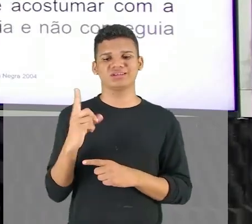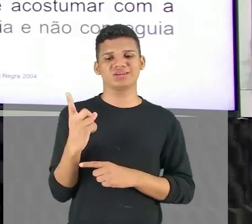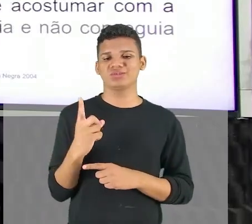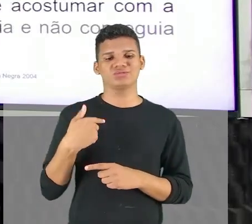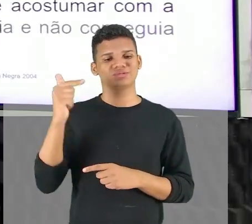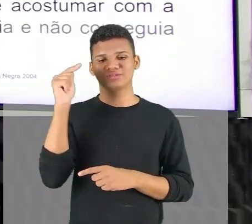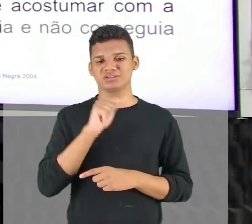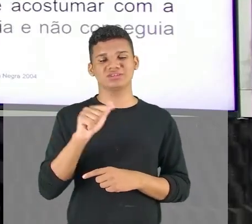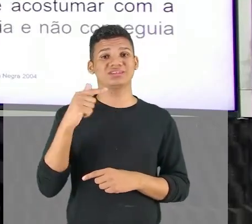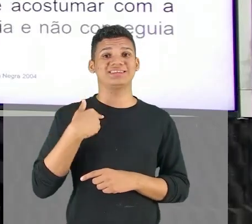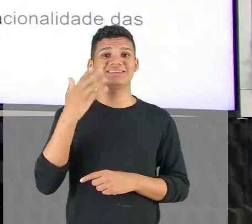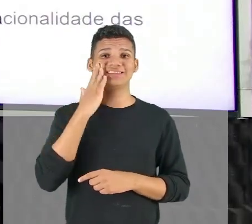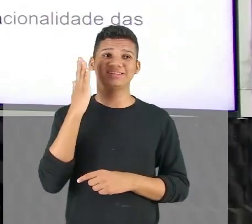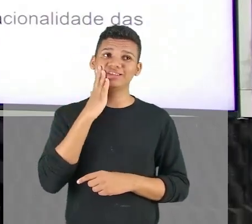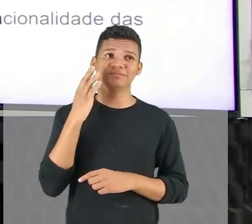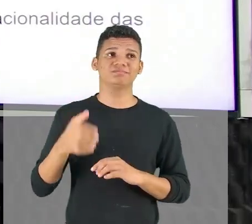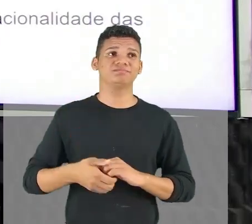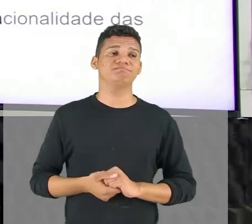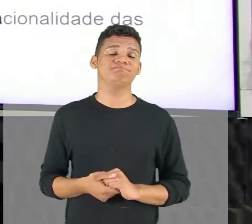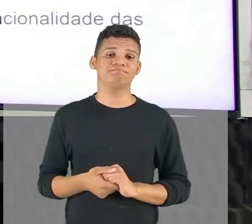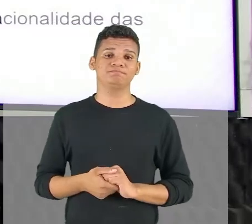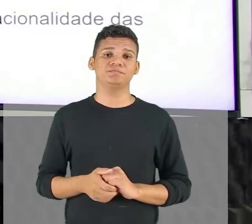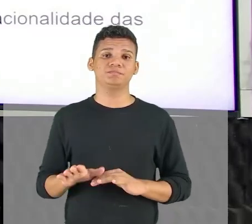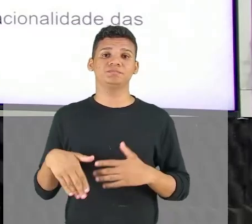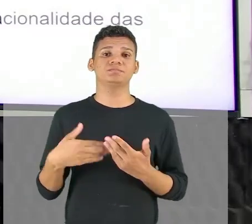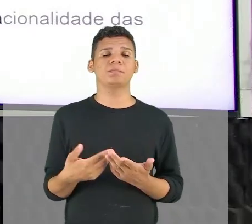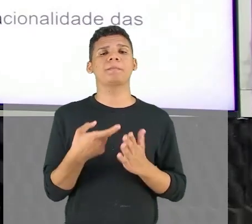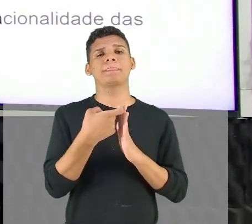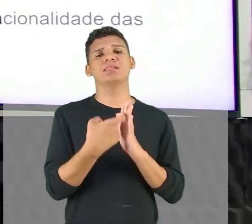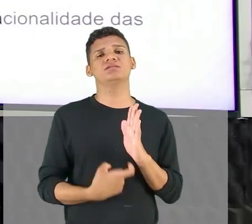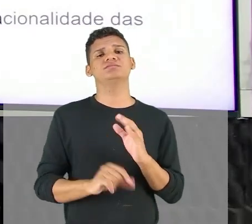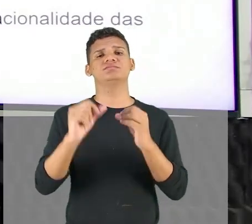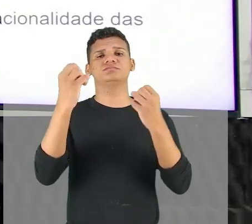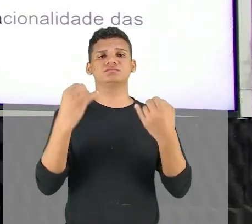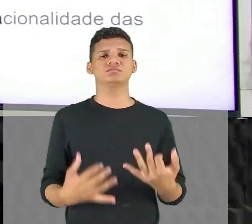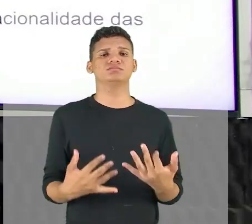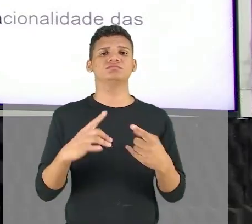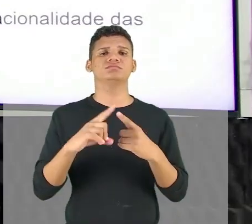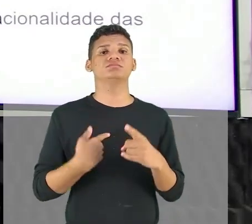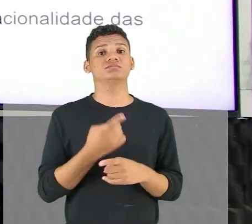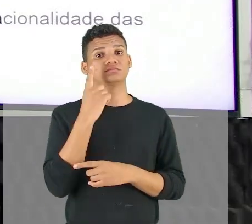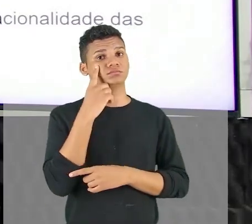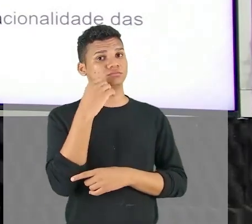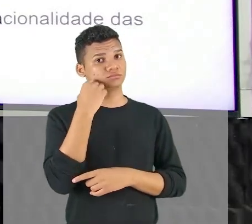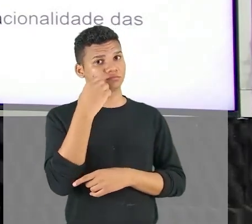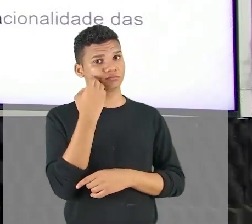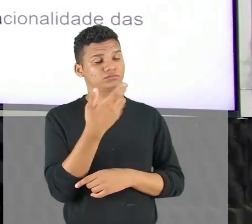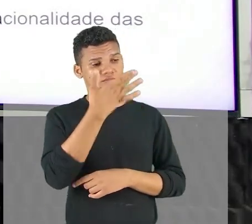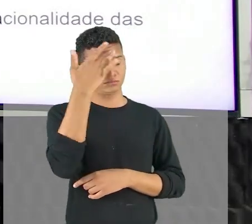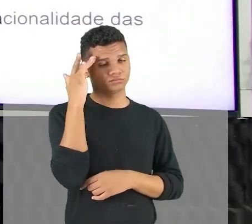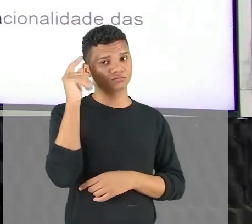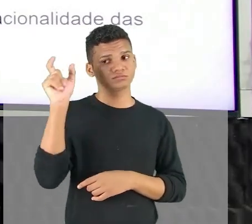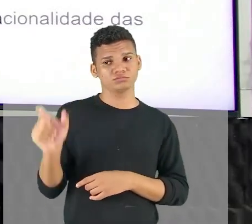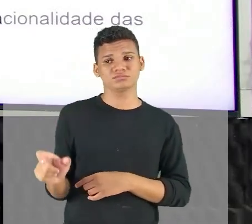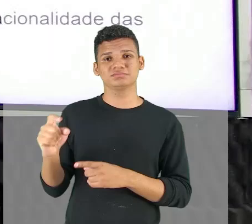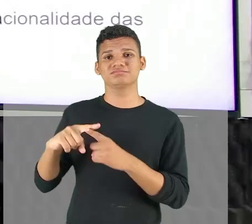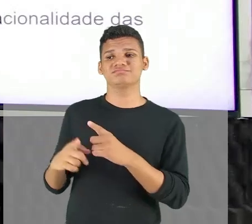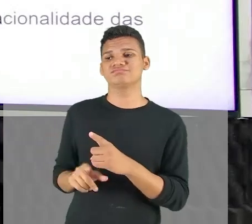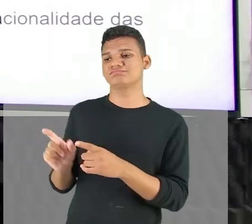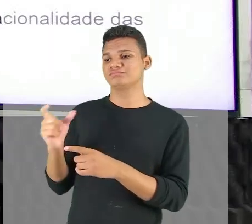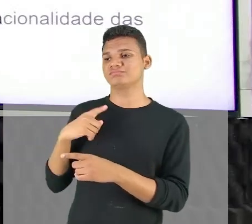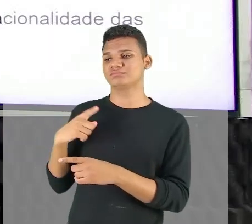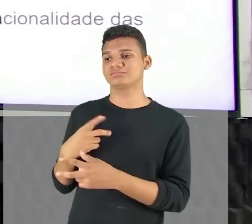não conseguia compreendê-la. Então, o texto descreve a experiência do personagem de Tolstói diante de um